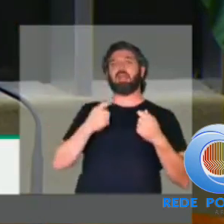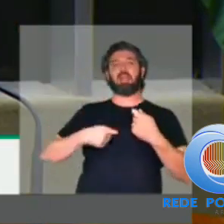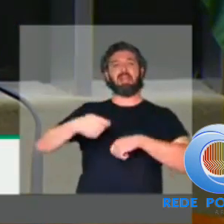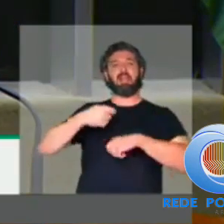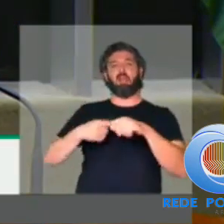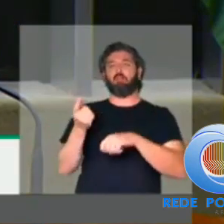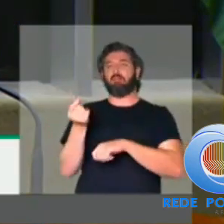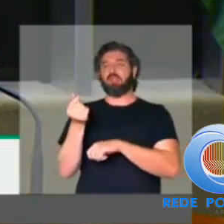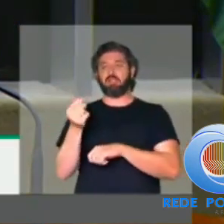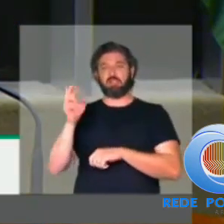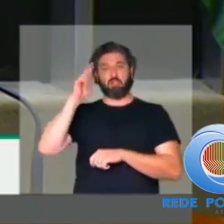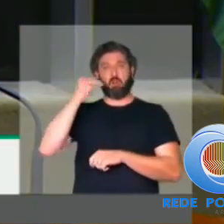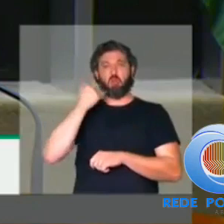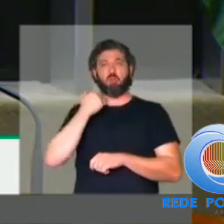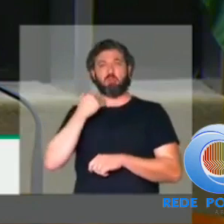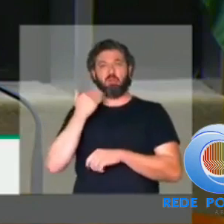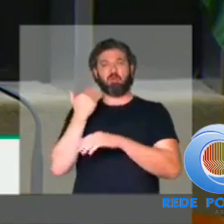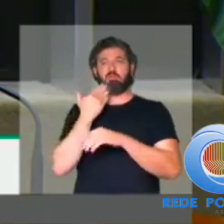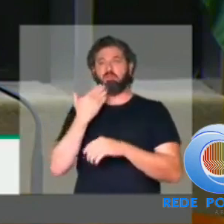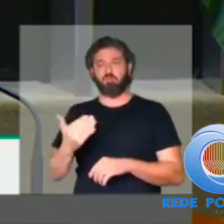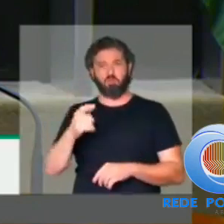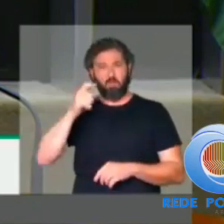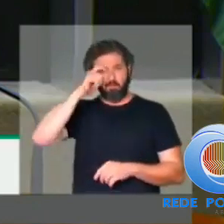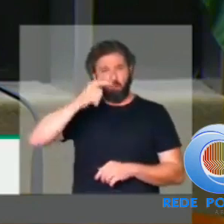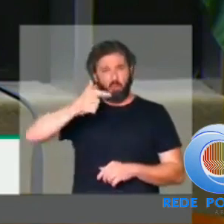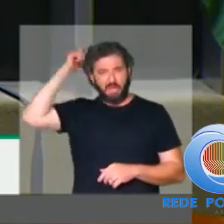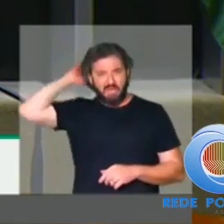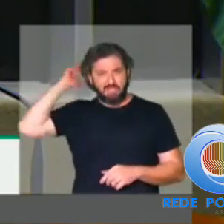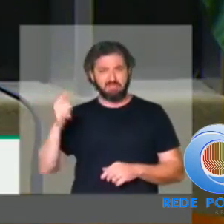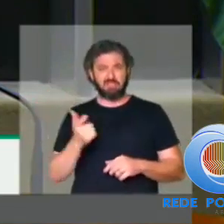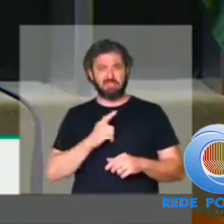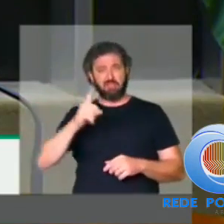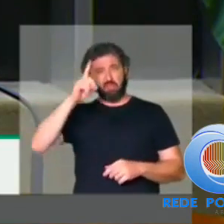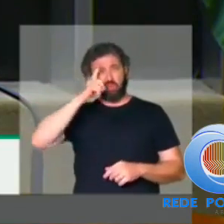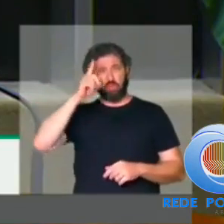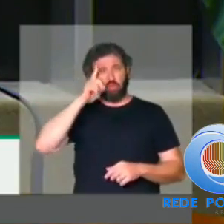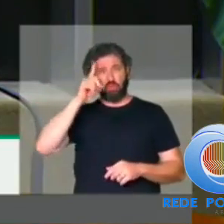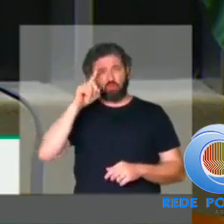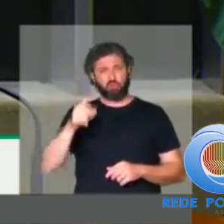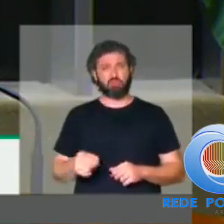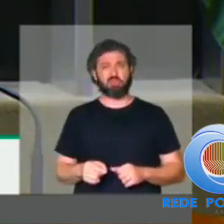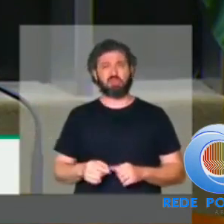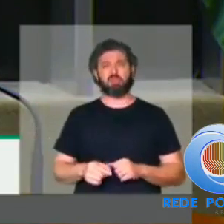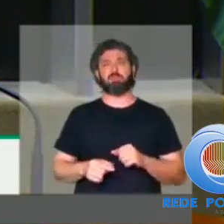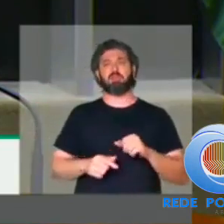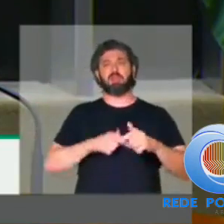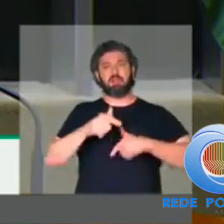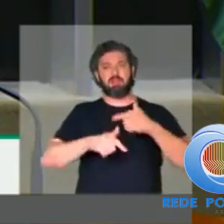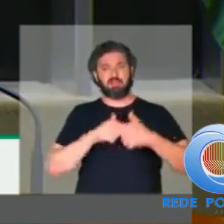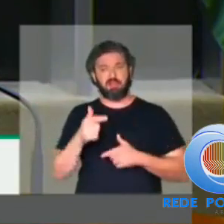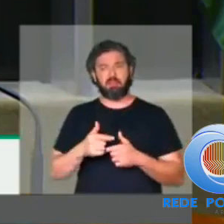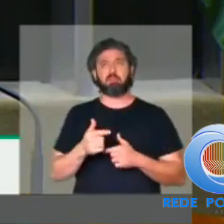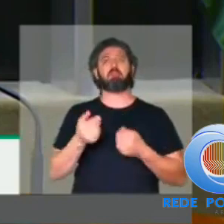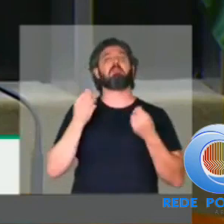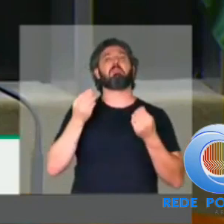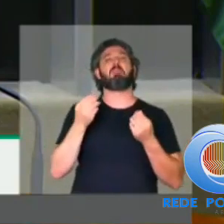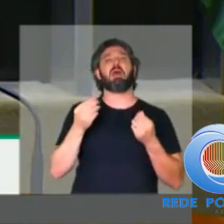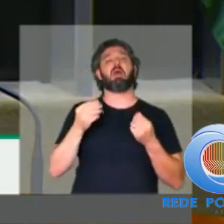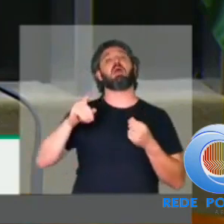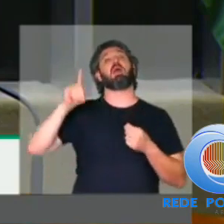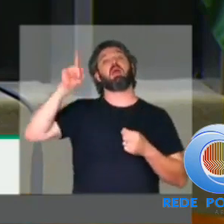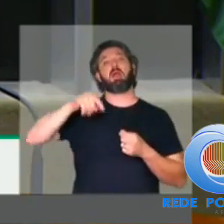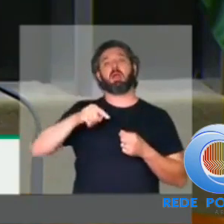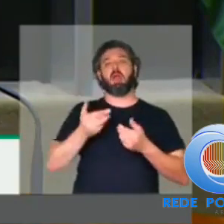financeiro, dos banqueiros, do Guedes, que está no dia a dia trabalhando para atender os